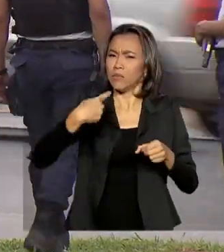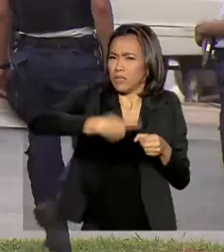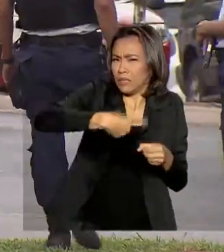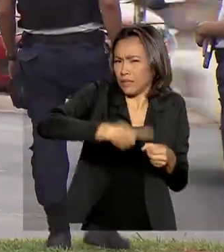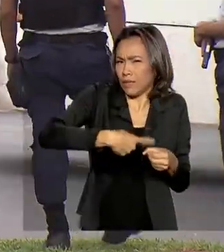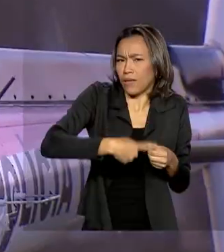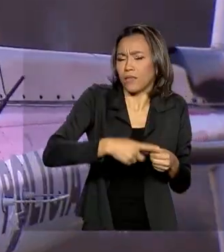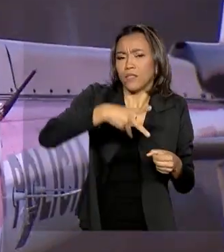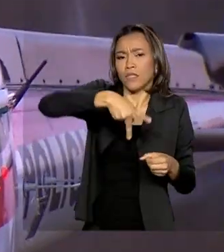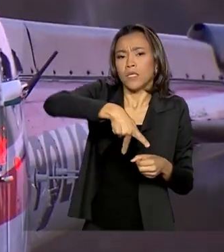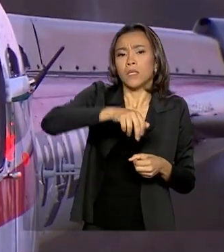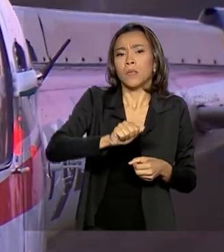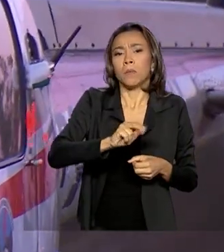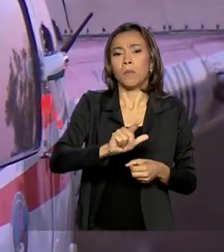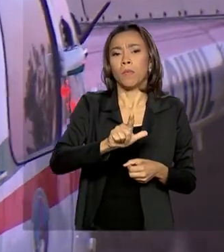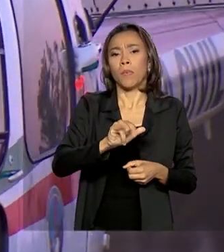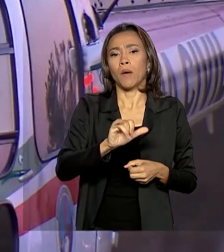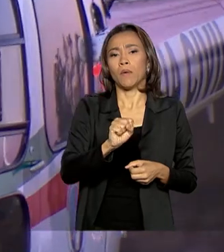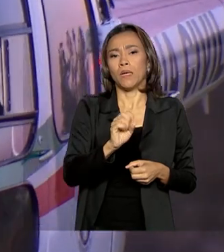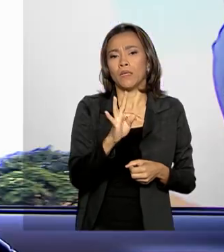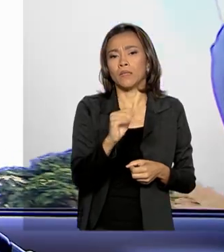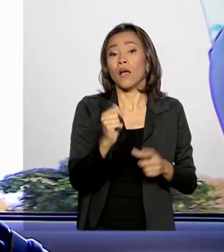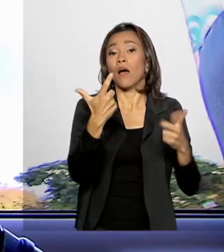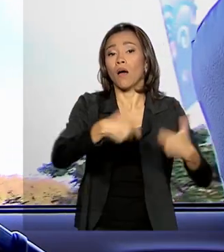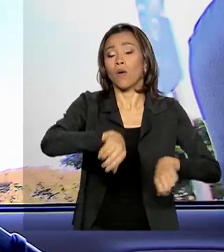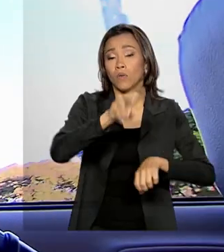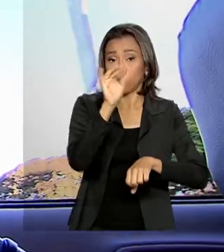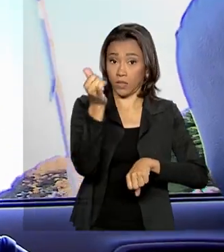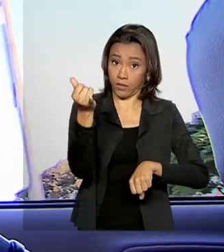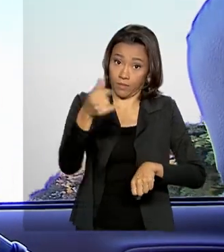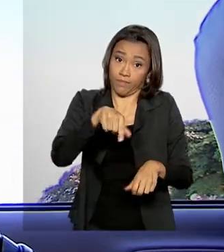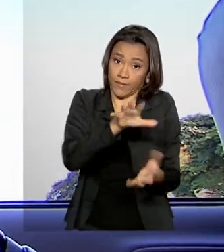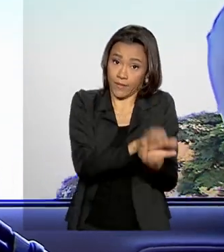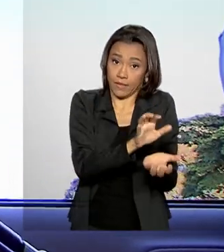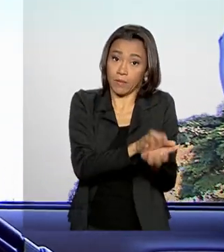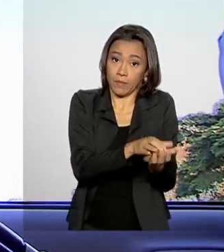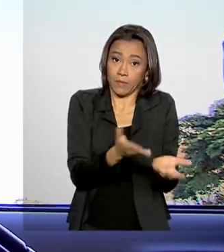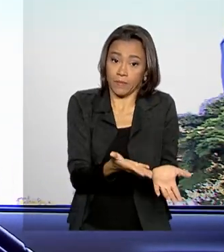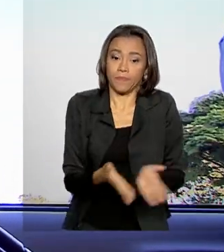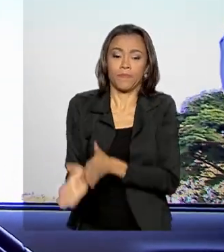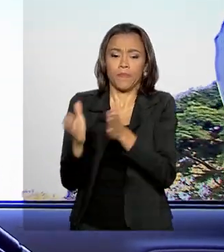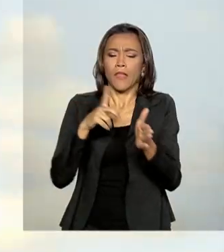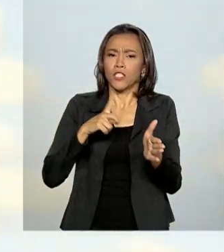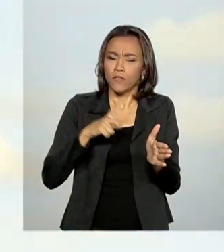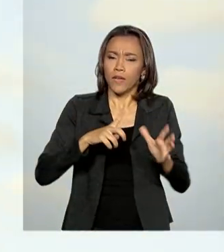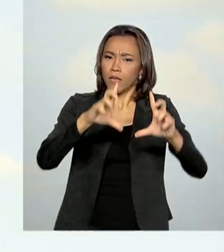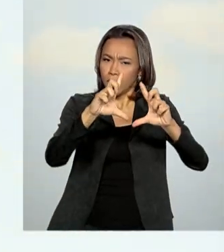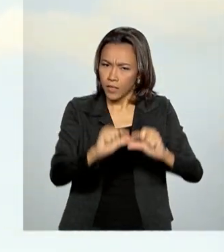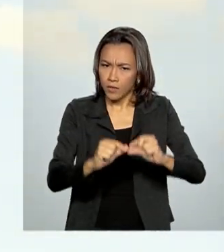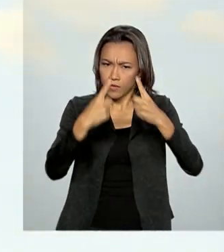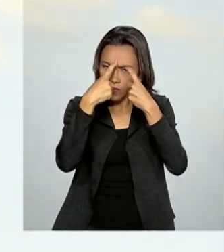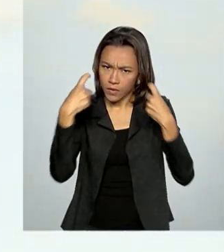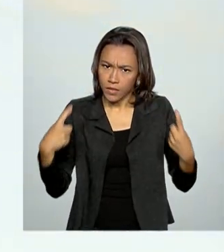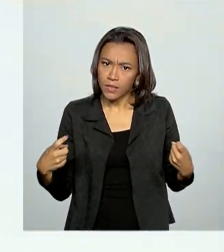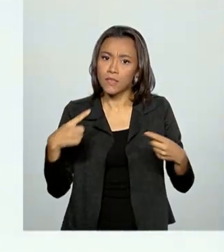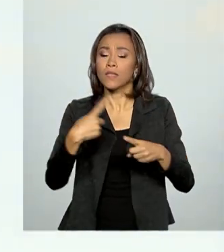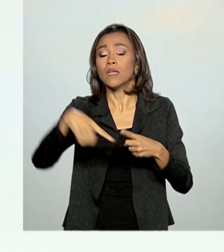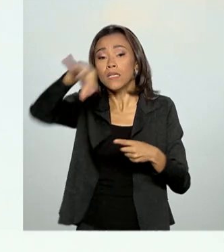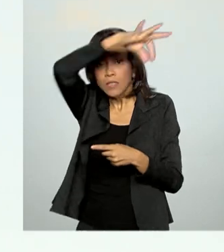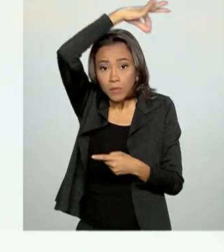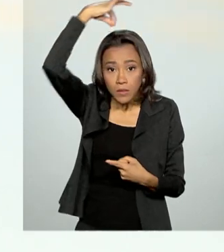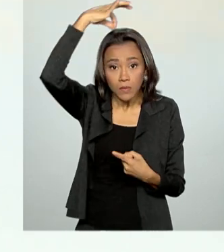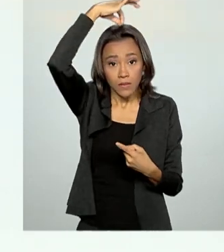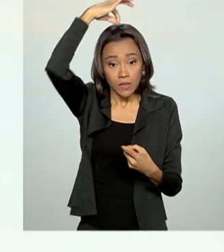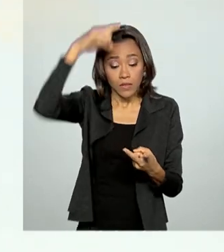fica em Pernambuco. Ainda fazem parte do projeto e tiveram reduções na criminalidade Cariacica, no Espírito Santo e